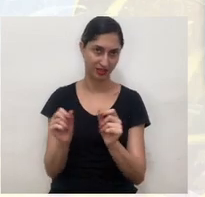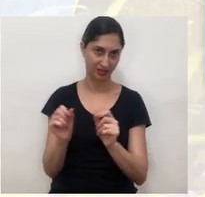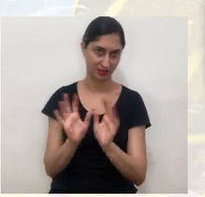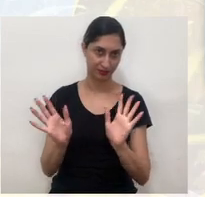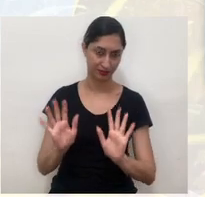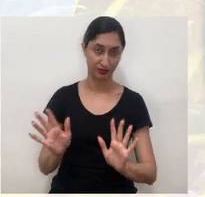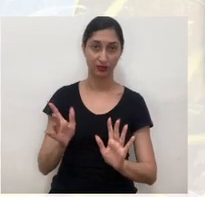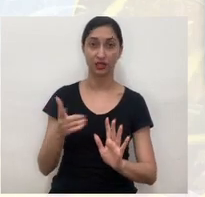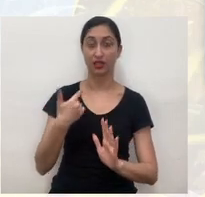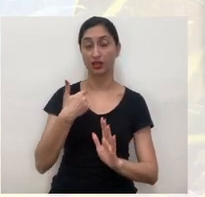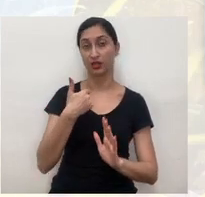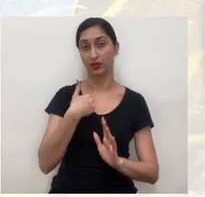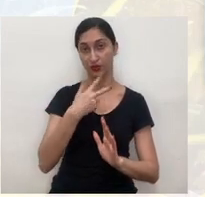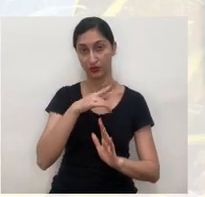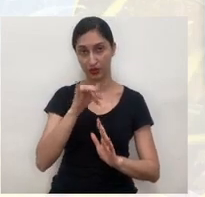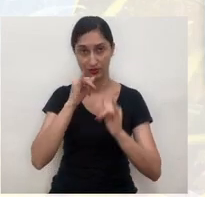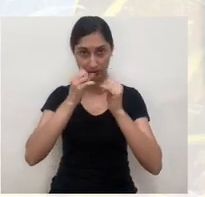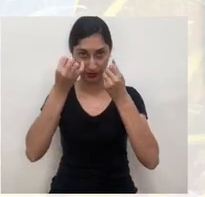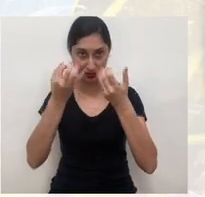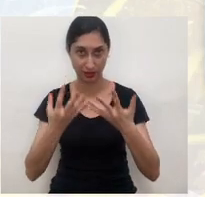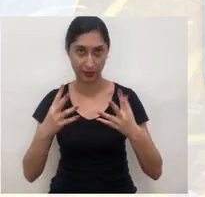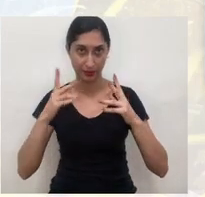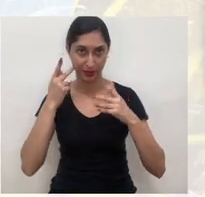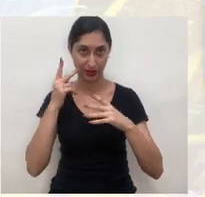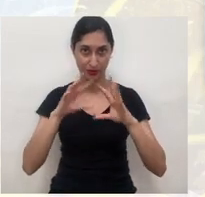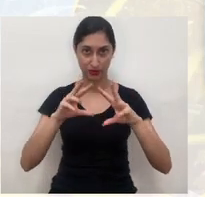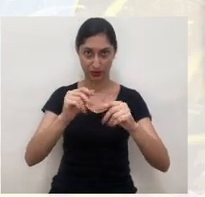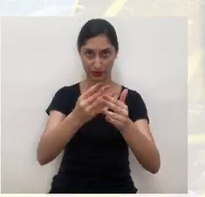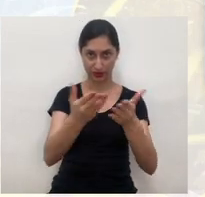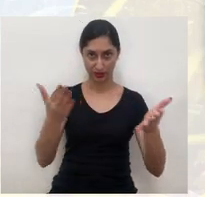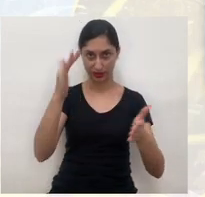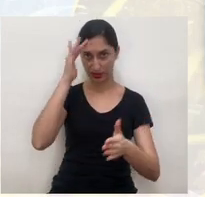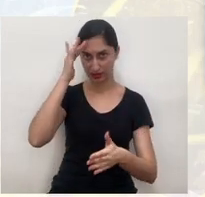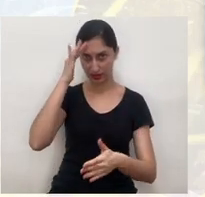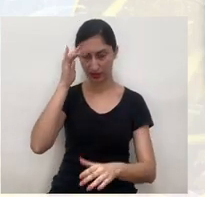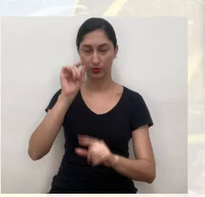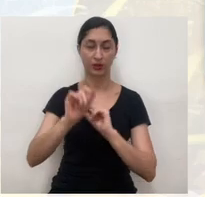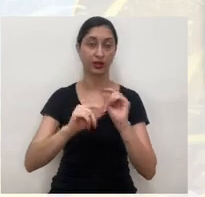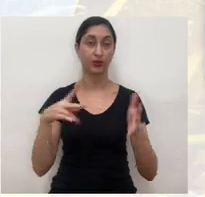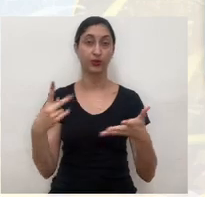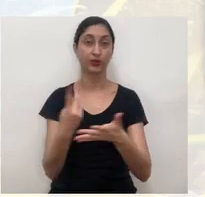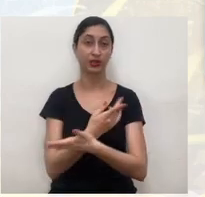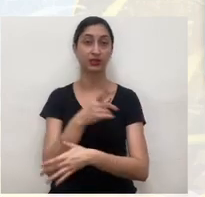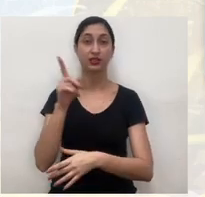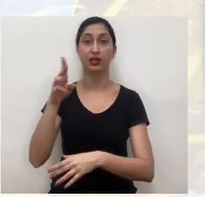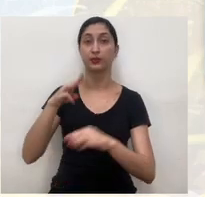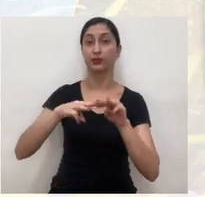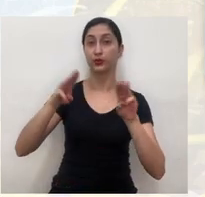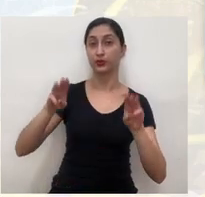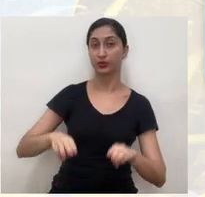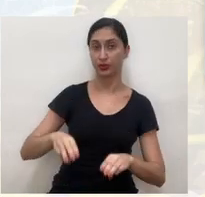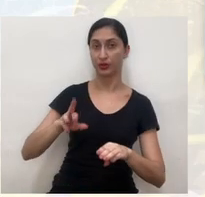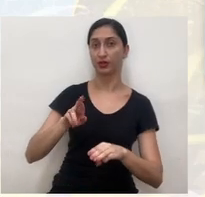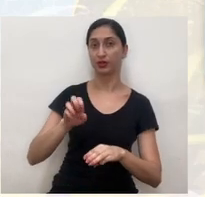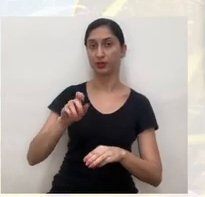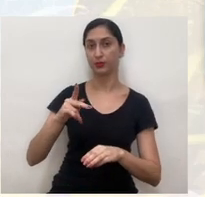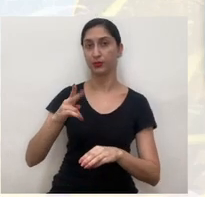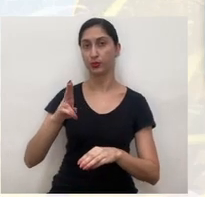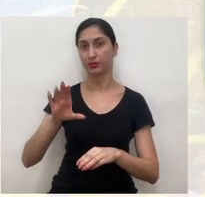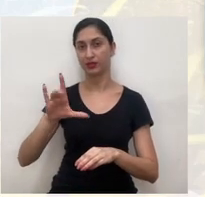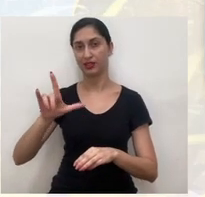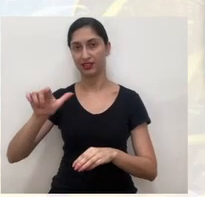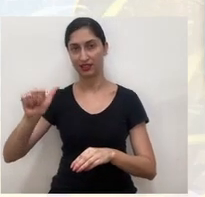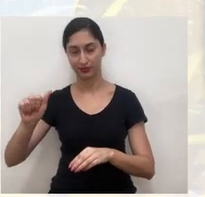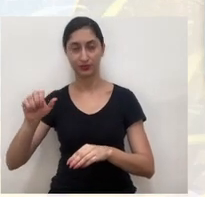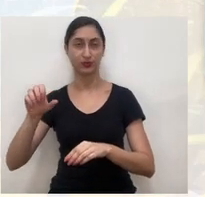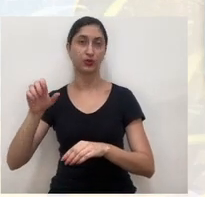perguntou, mas para todo mundo entender melhor, um caso que ocorreu no Museu da República, no Rio de Janeiro. O Museu